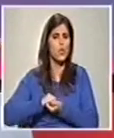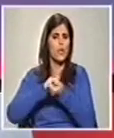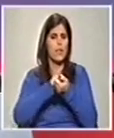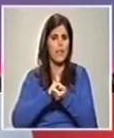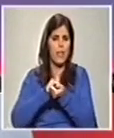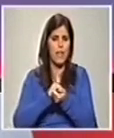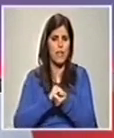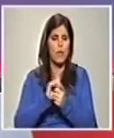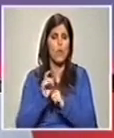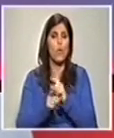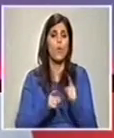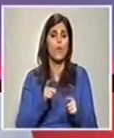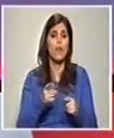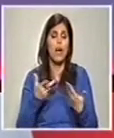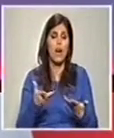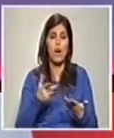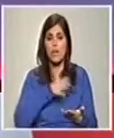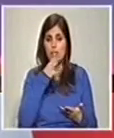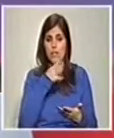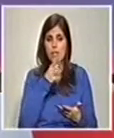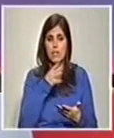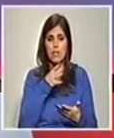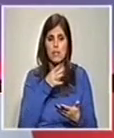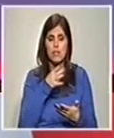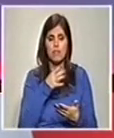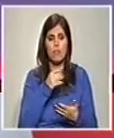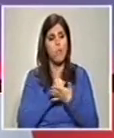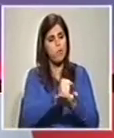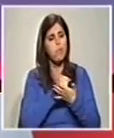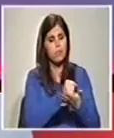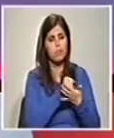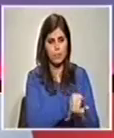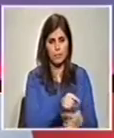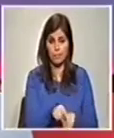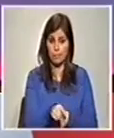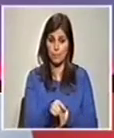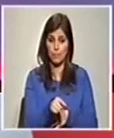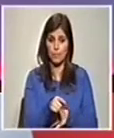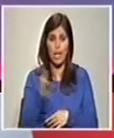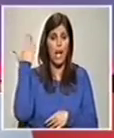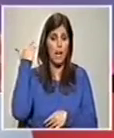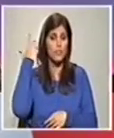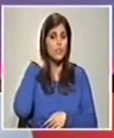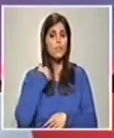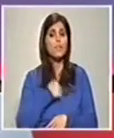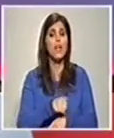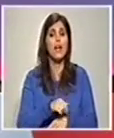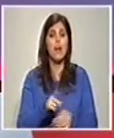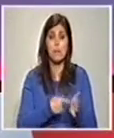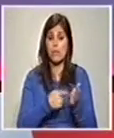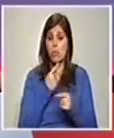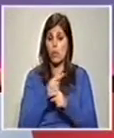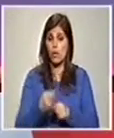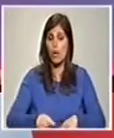solidariedade naquilo a que se hoje convencionou chamar o assistencialismo, era absolutamente necessária, porque não havia outra